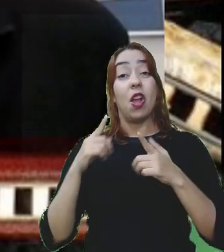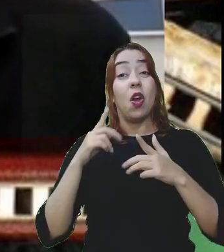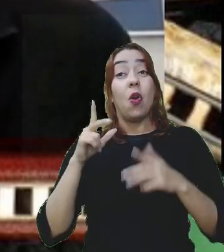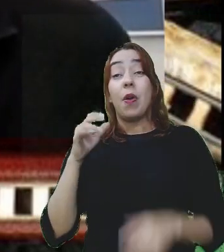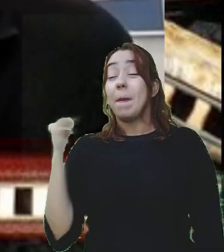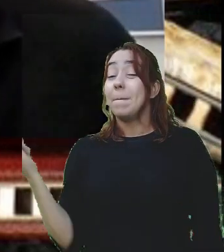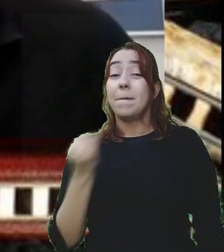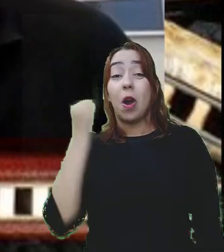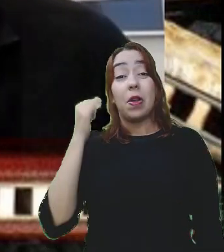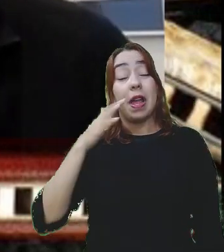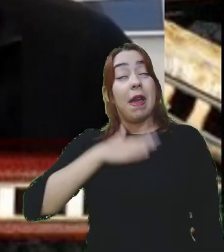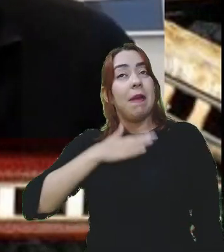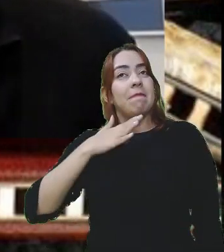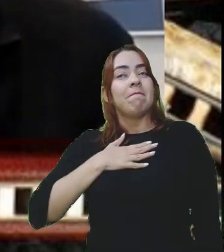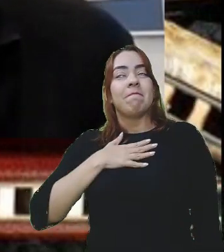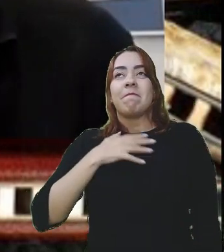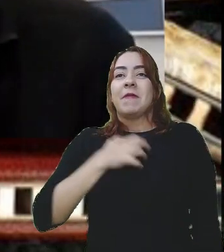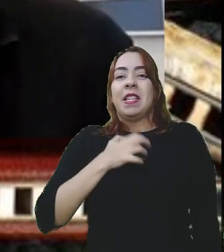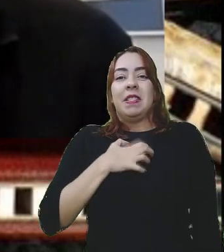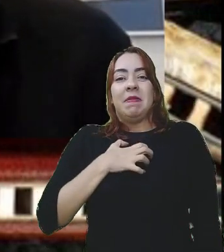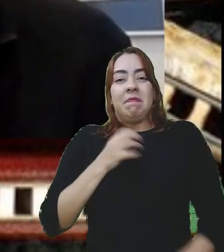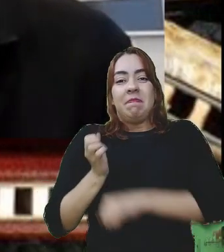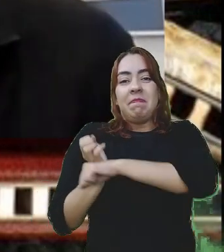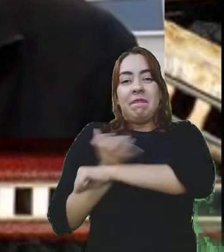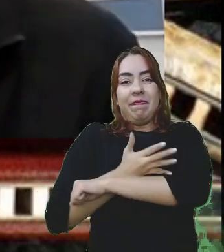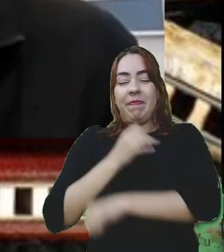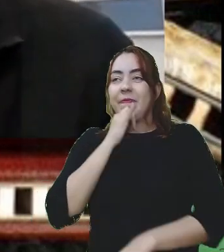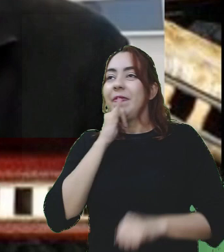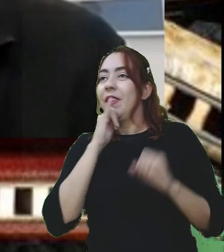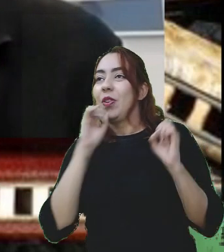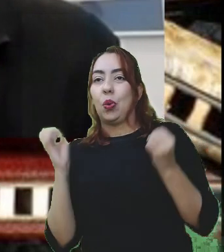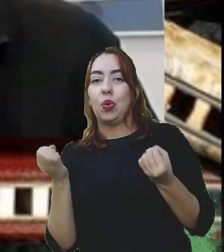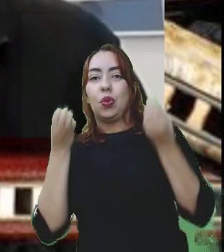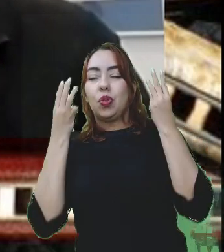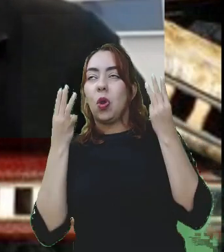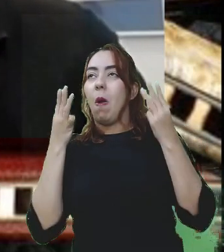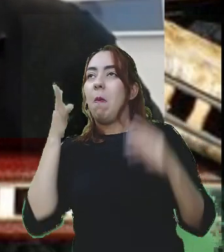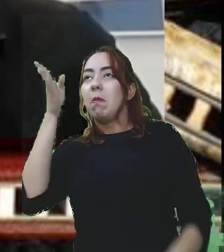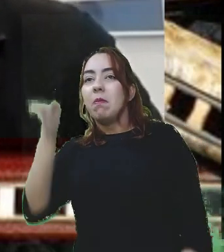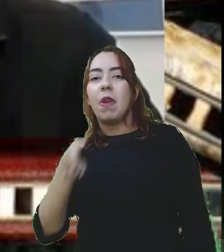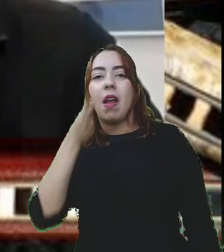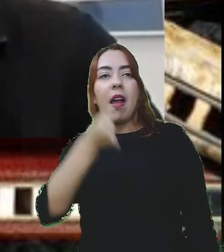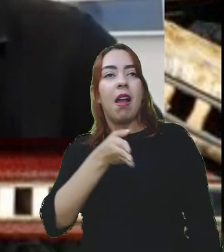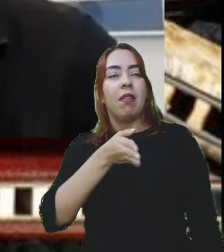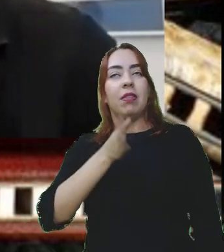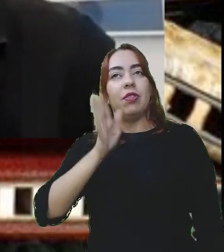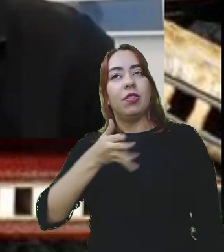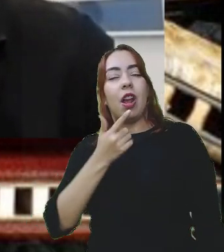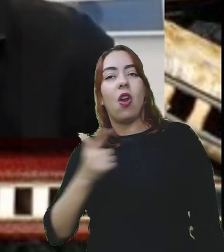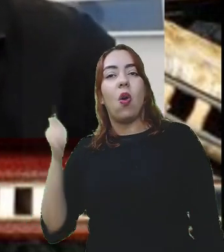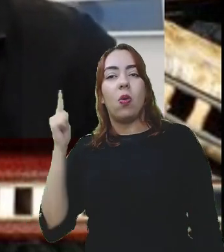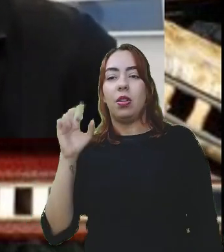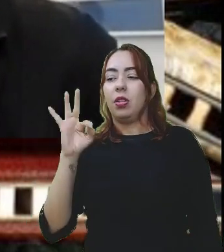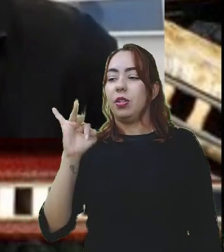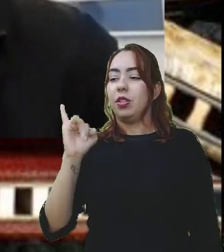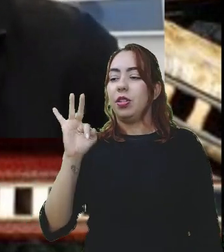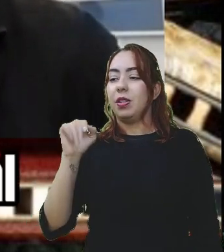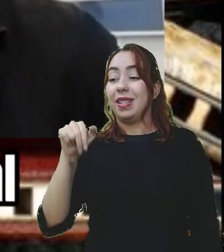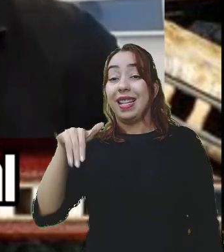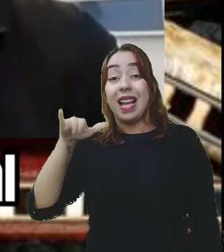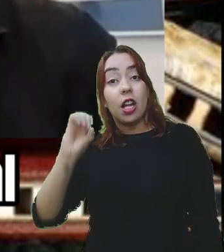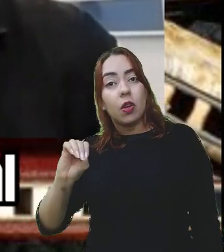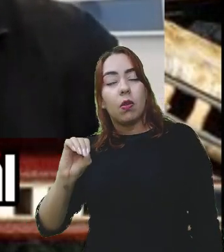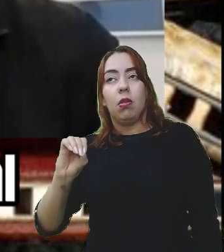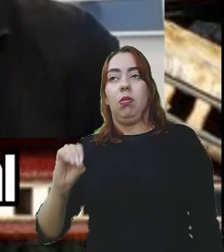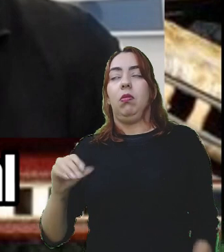Eu toquei esse turnê com o Zé, eu toquei com esse solo de titânio, com corpo de titânio.